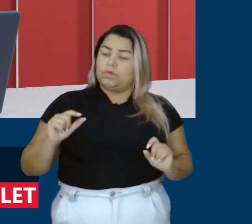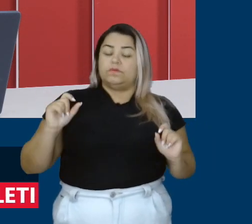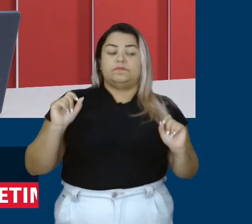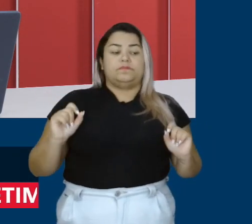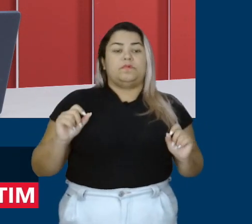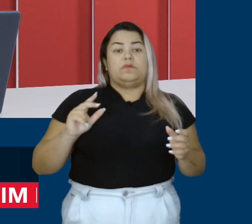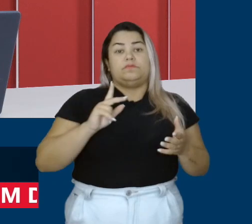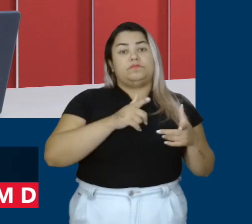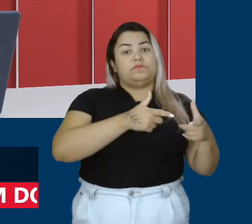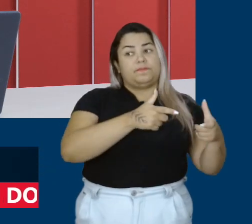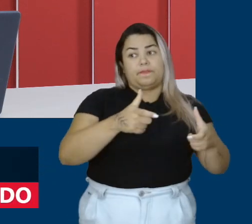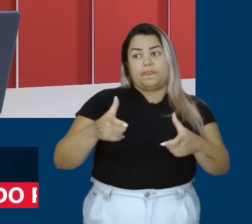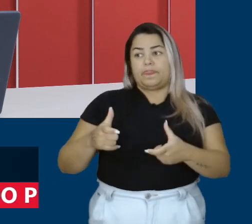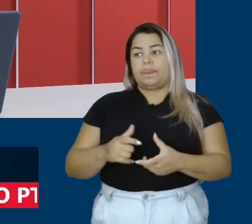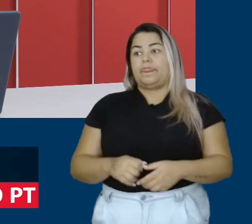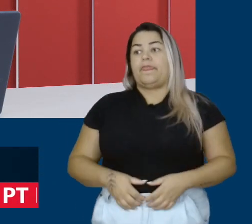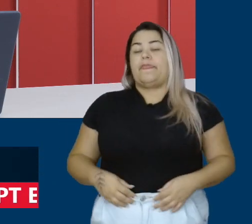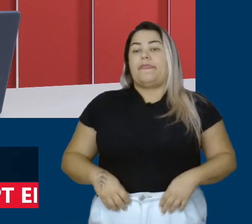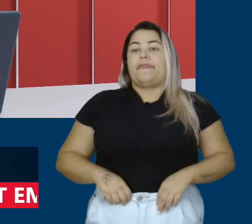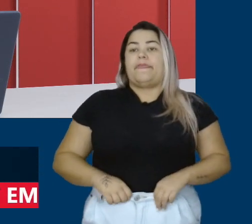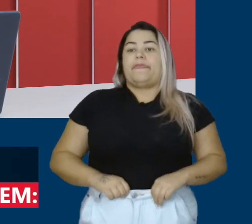outras dimensões, não é verdade?